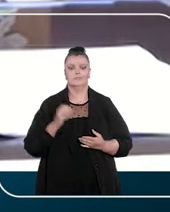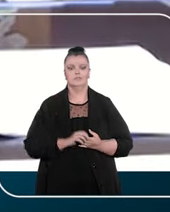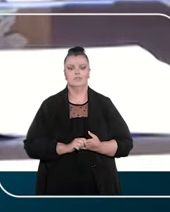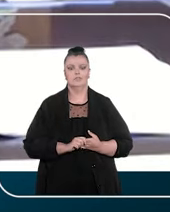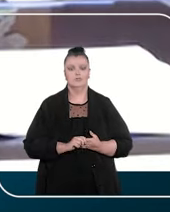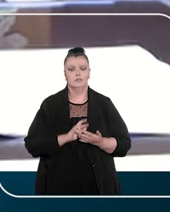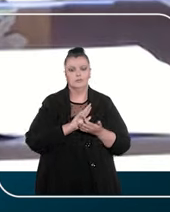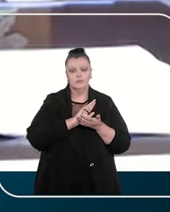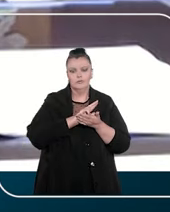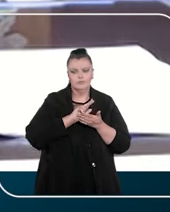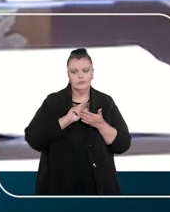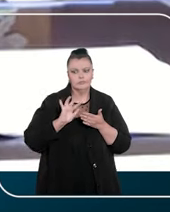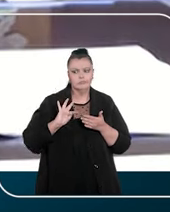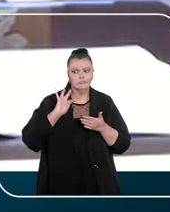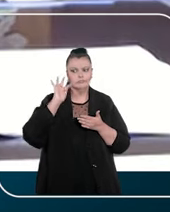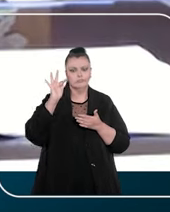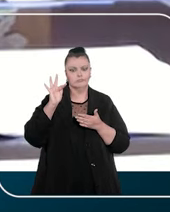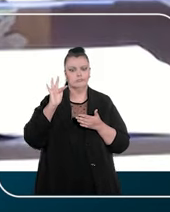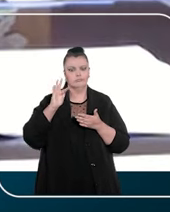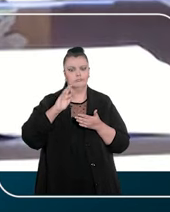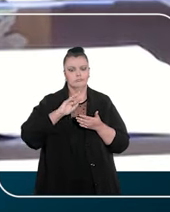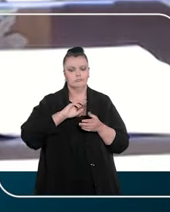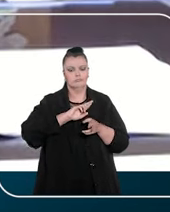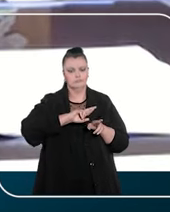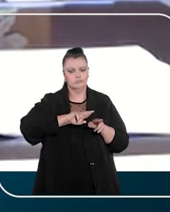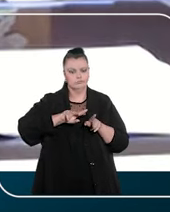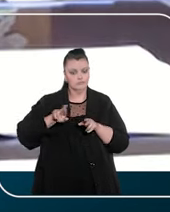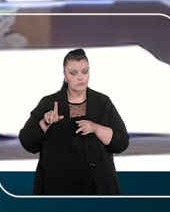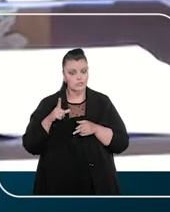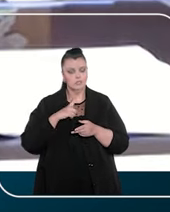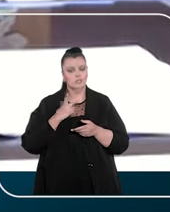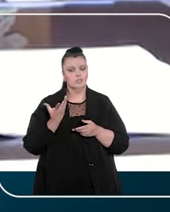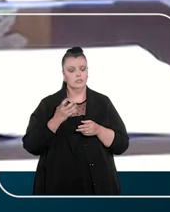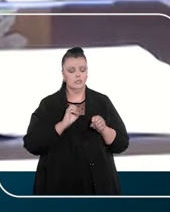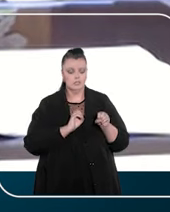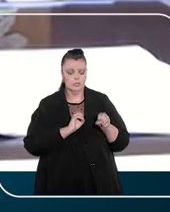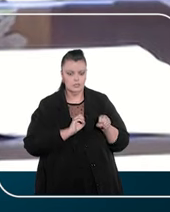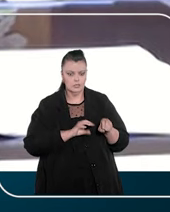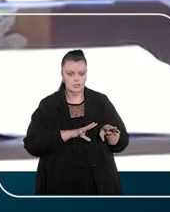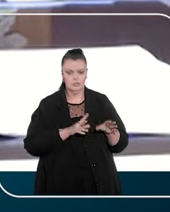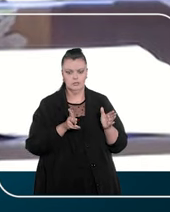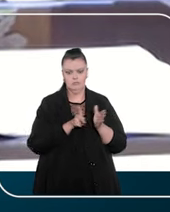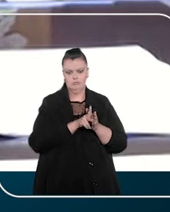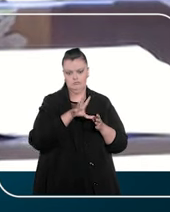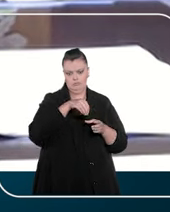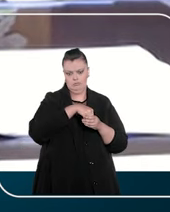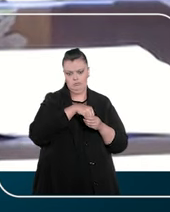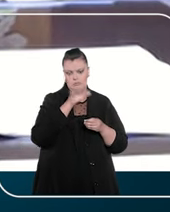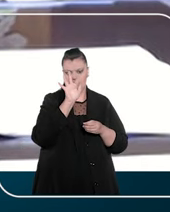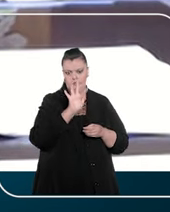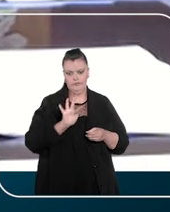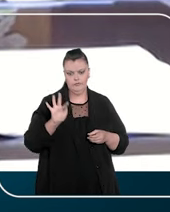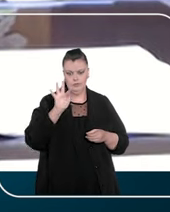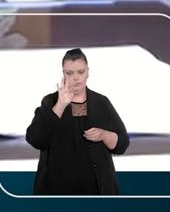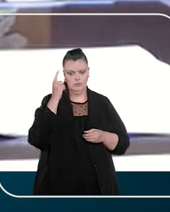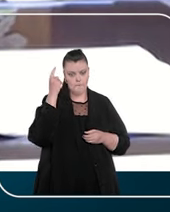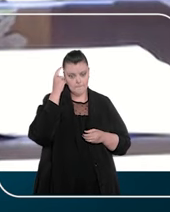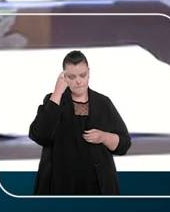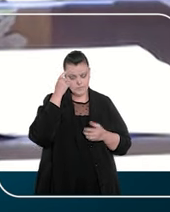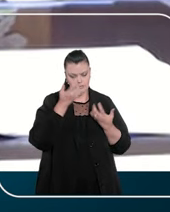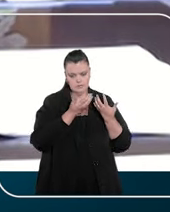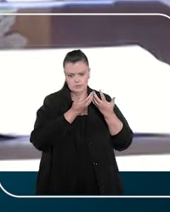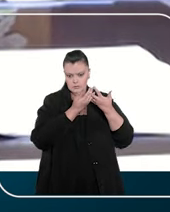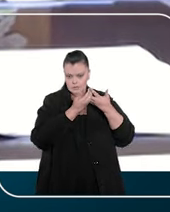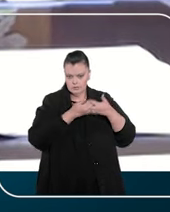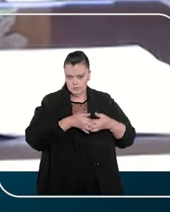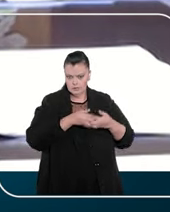demandas mais. Isso também precisa ser ensinado nas faculdades, que não há essa mudança de pensamento a que se